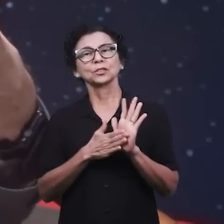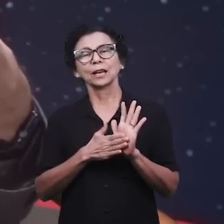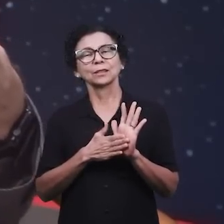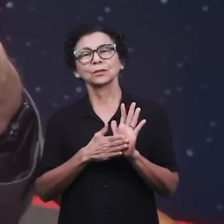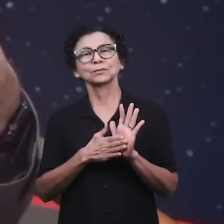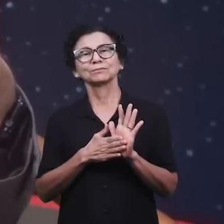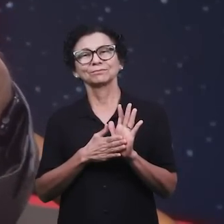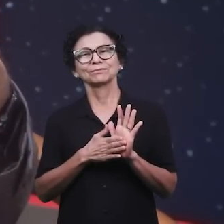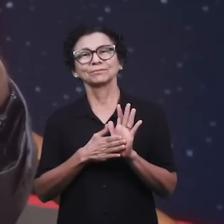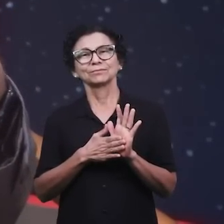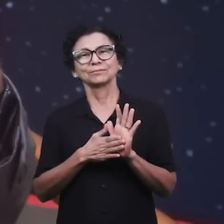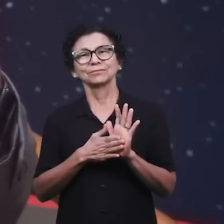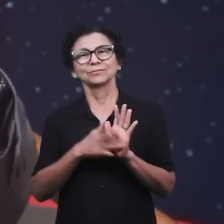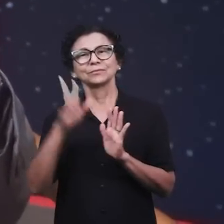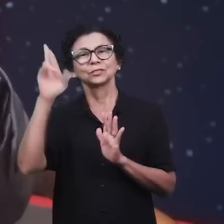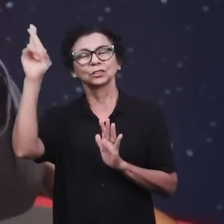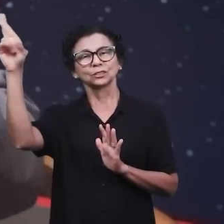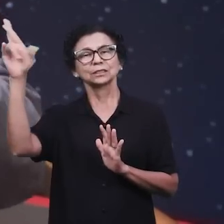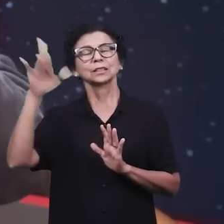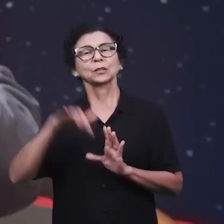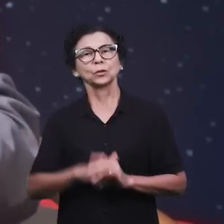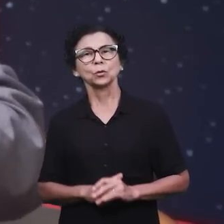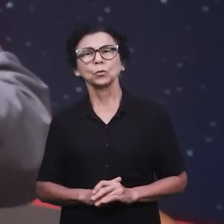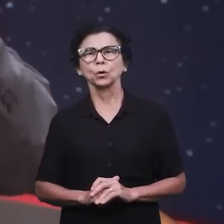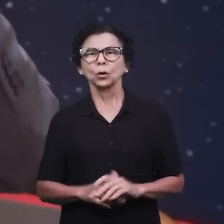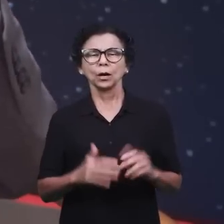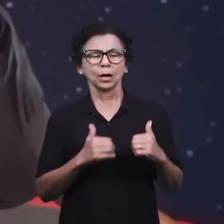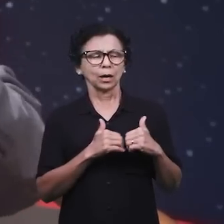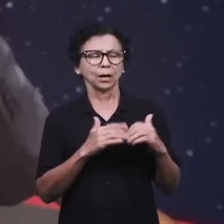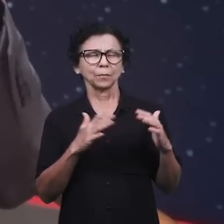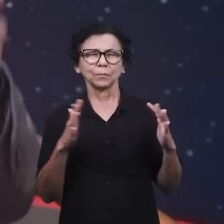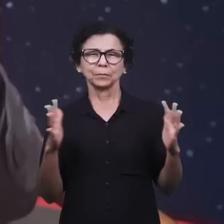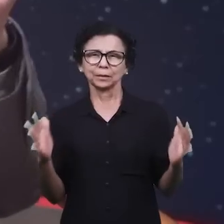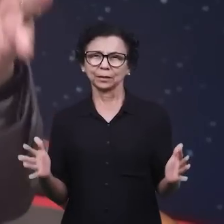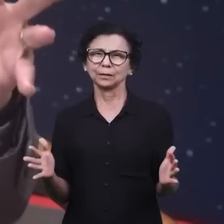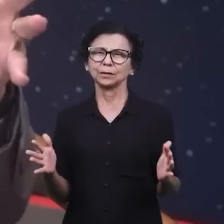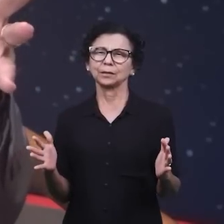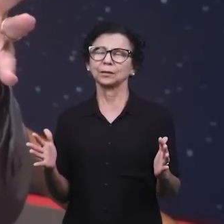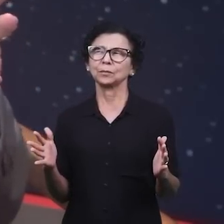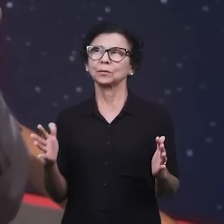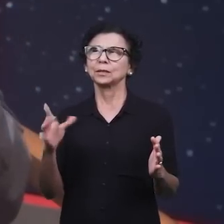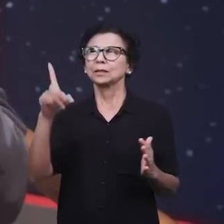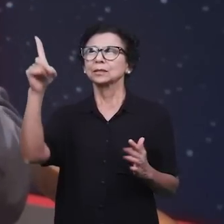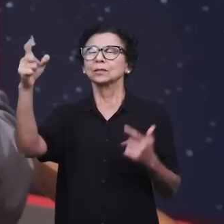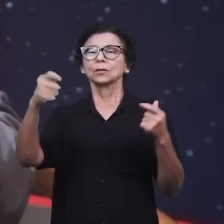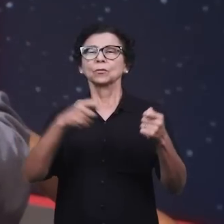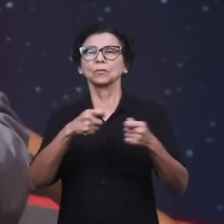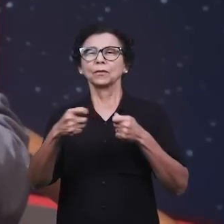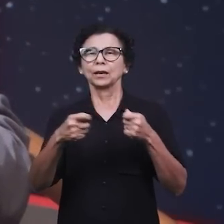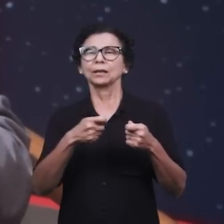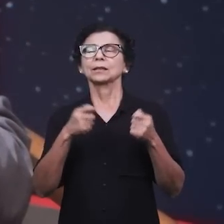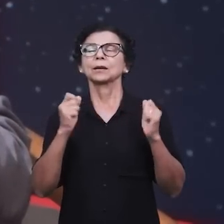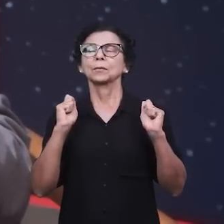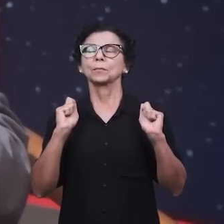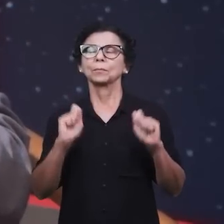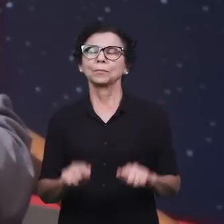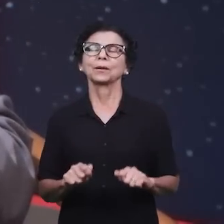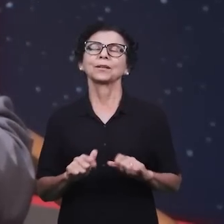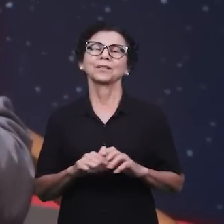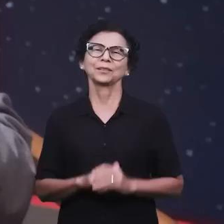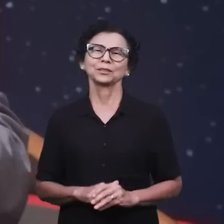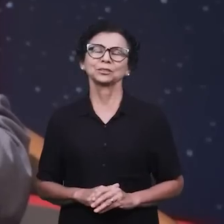essa palavra hoje, podemos até deixar esse comentário, ela chega também a você. Porque é uma palavra,